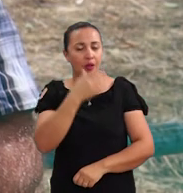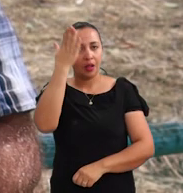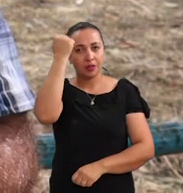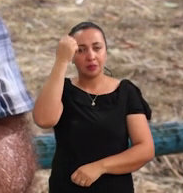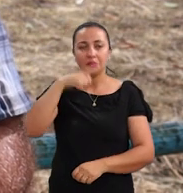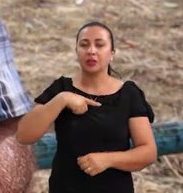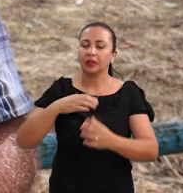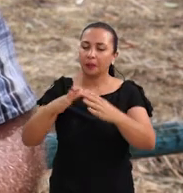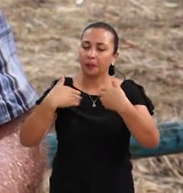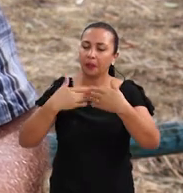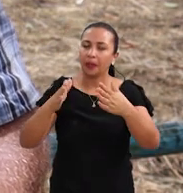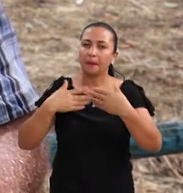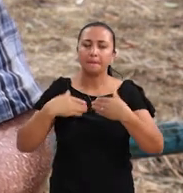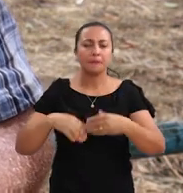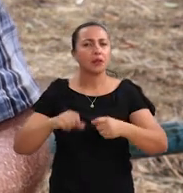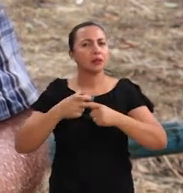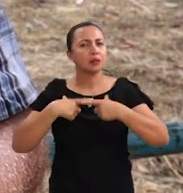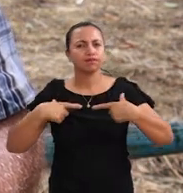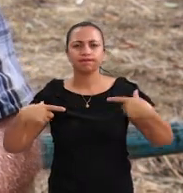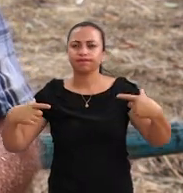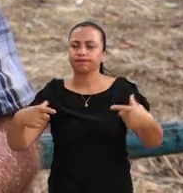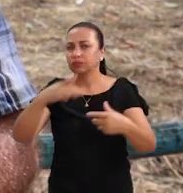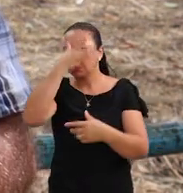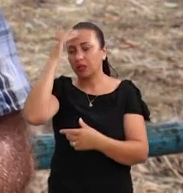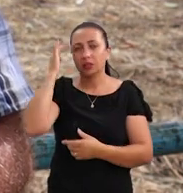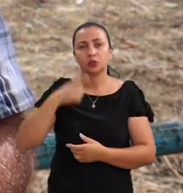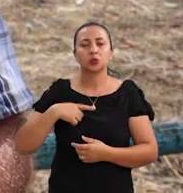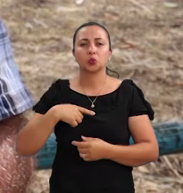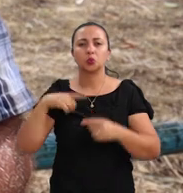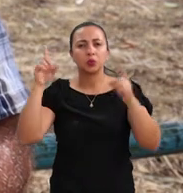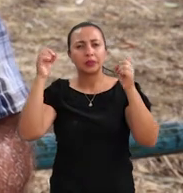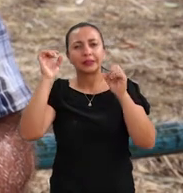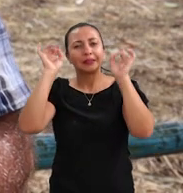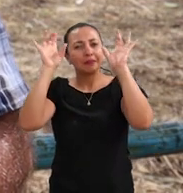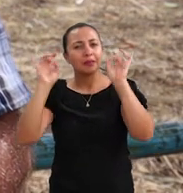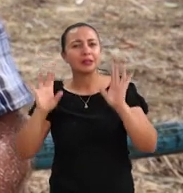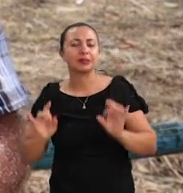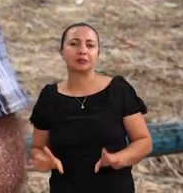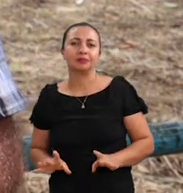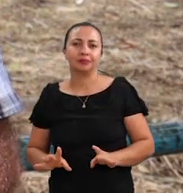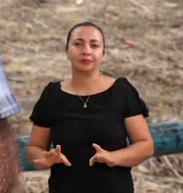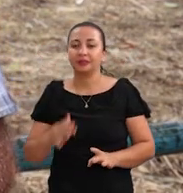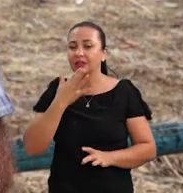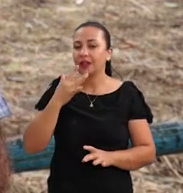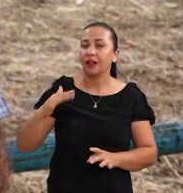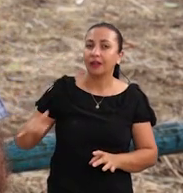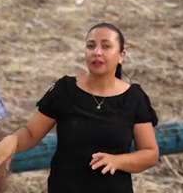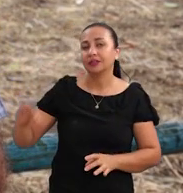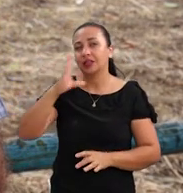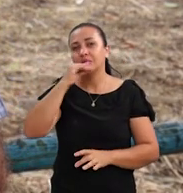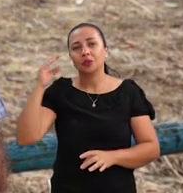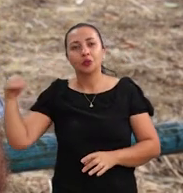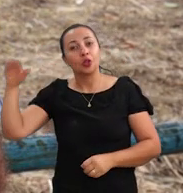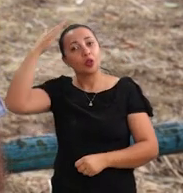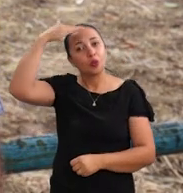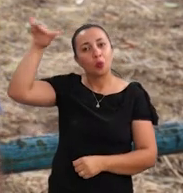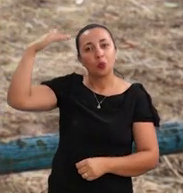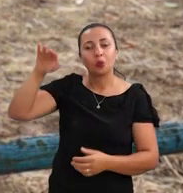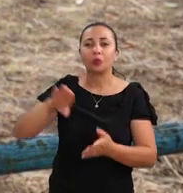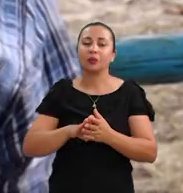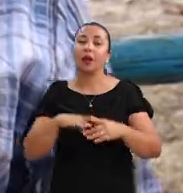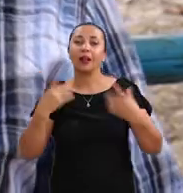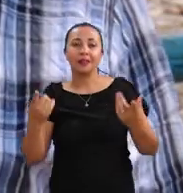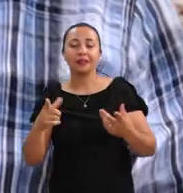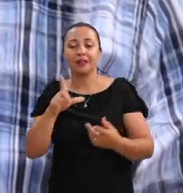Nós sabemos que existe uma demanda muito grande de pessoas com necessidades especiais, né? Crianças, adolescentes, adultos,